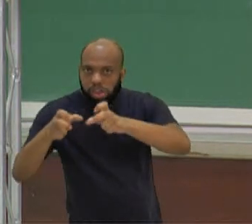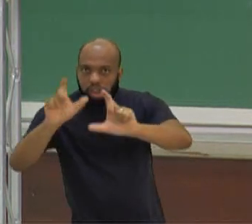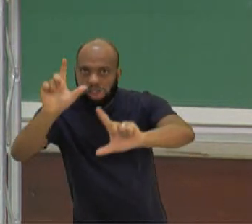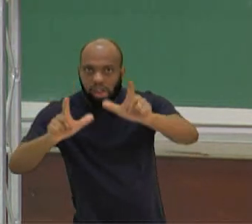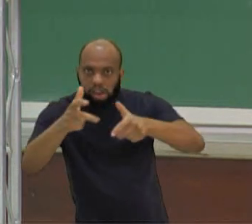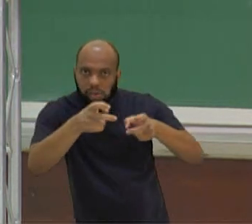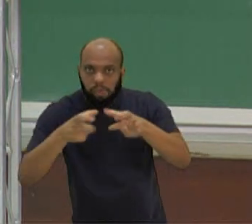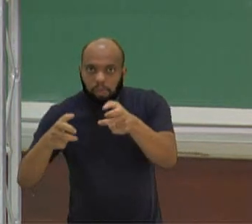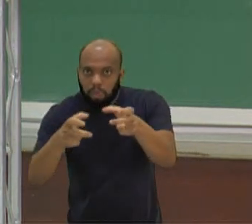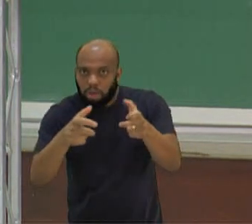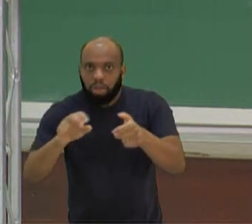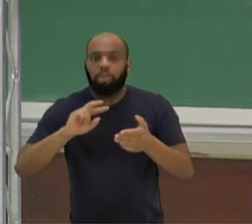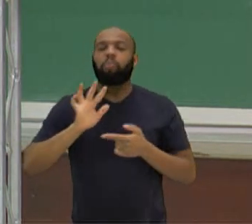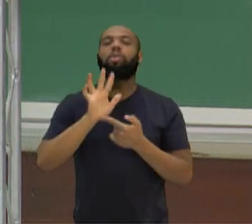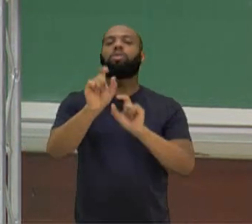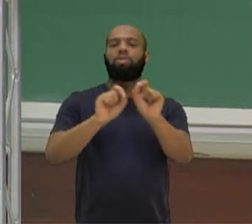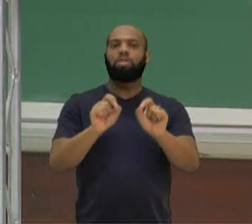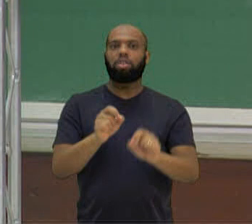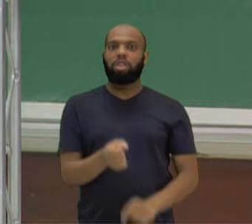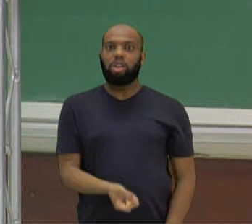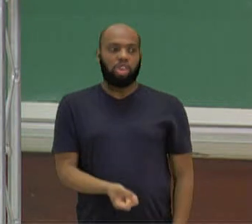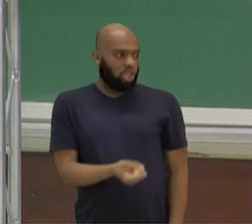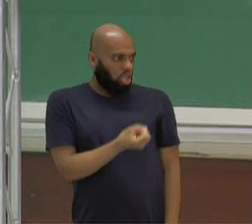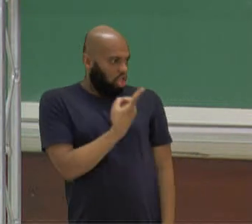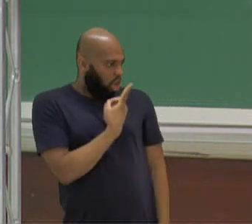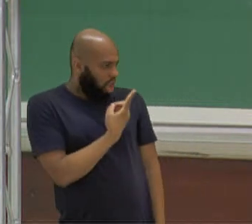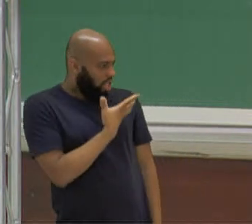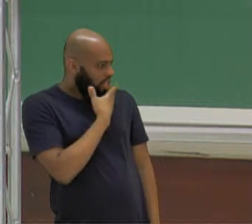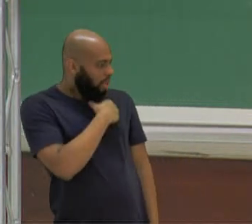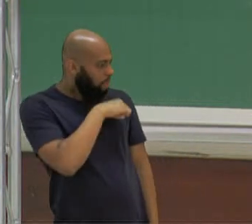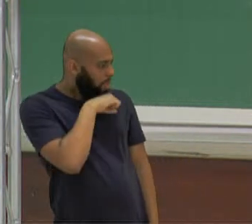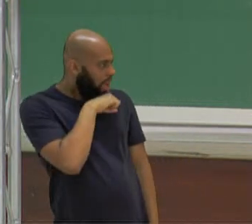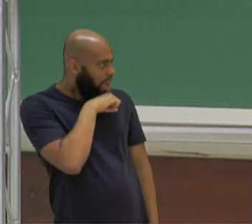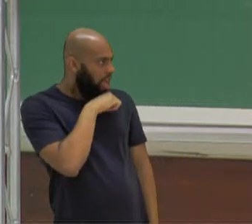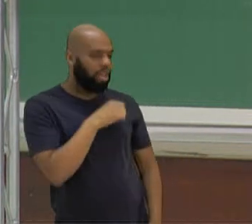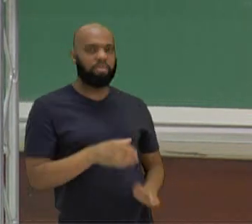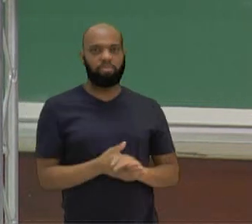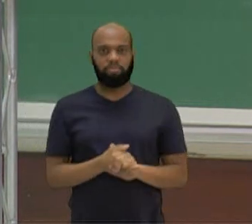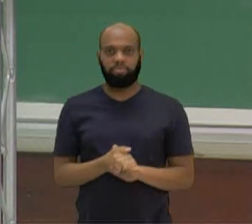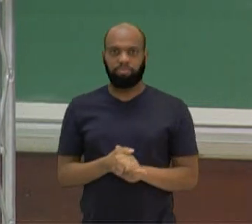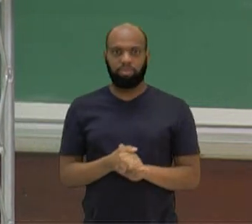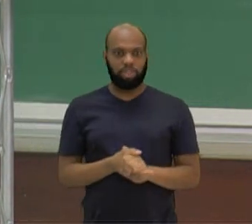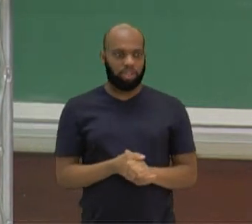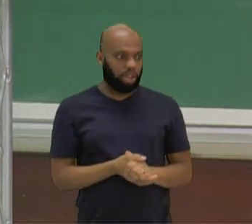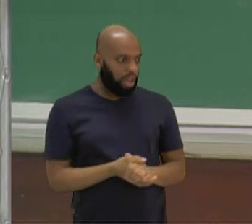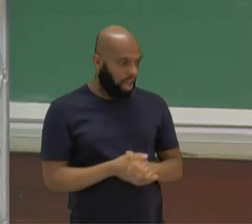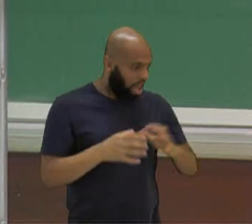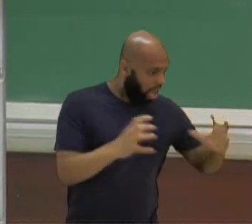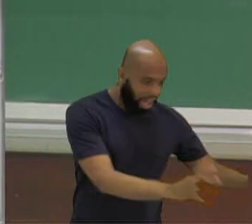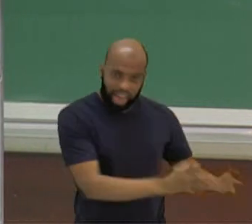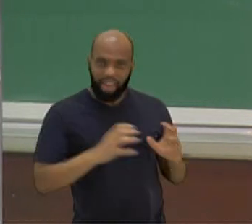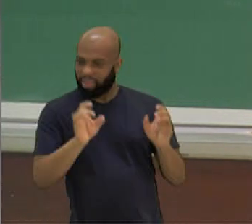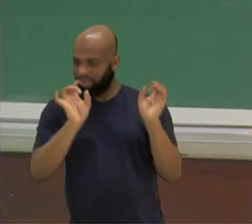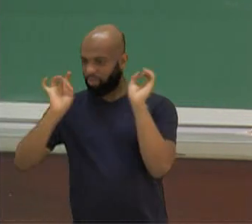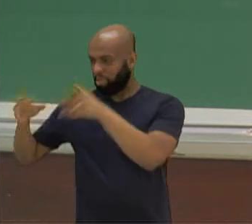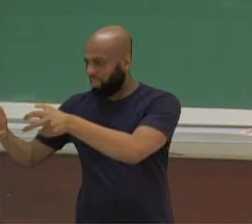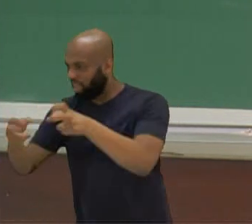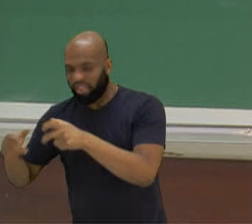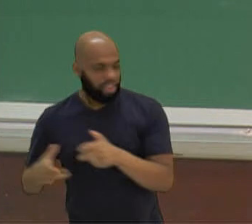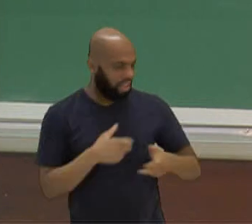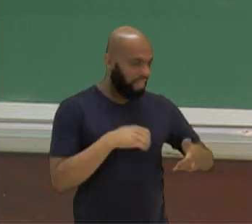mostram o quê? Que ele ficou impressionado com a habilidade do pai, que ele se empolgou com a bola e deixou o